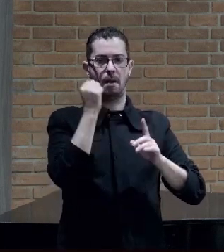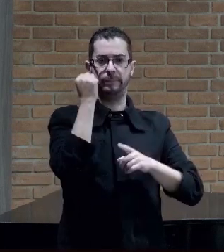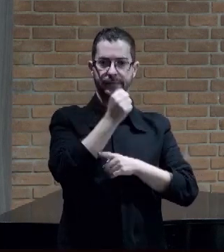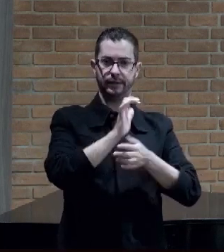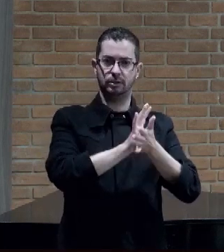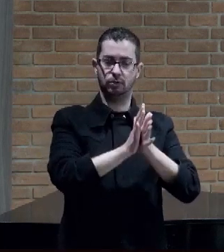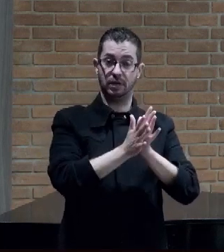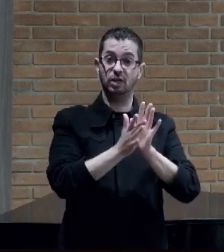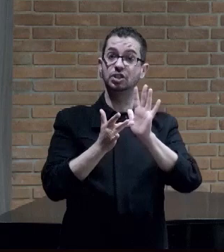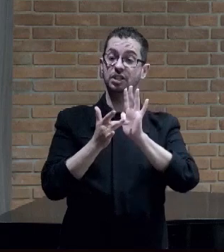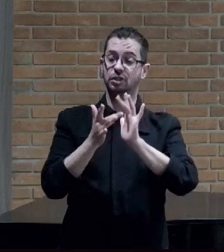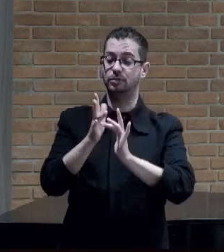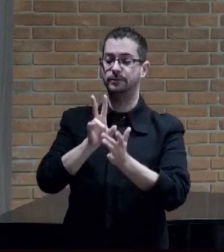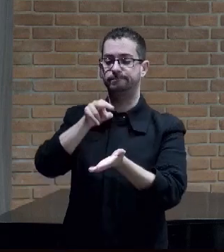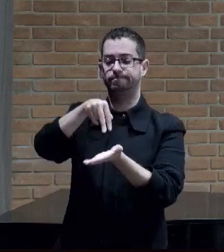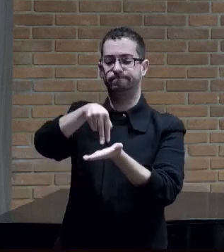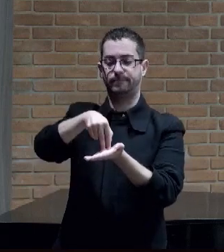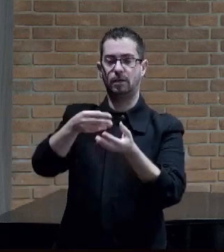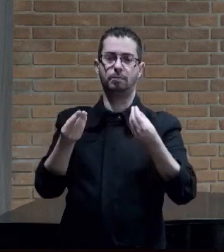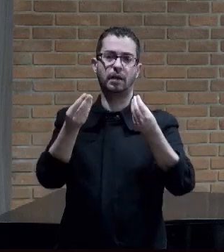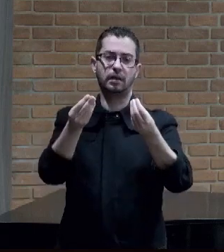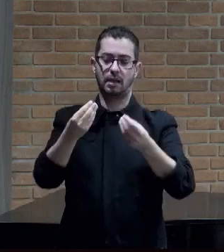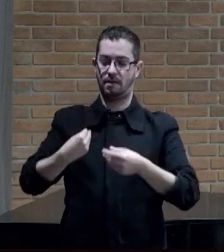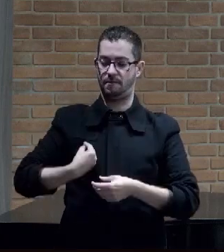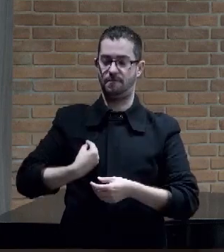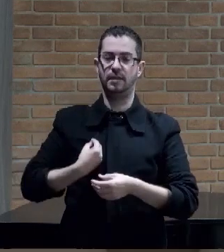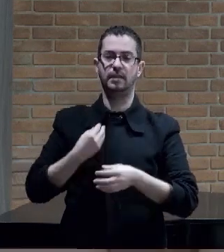vida, uma vida plena que satisfaz.